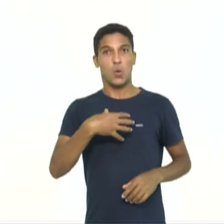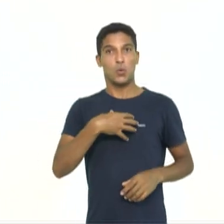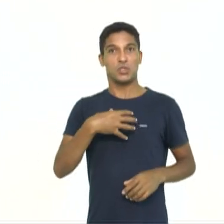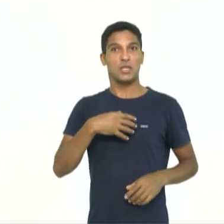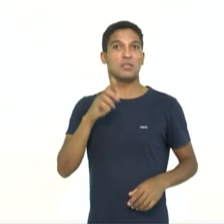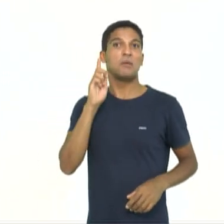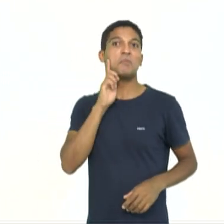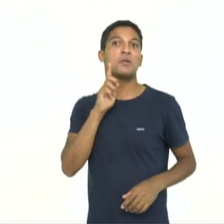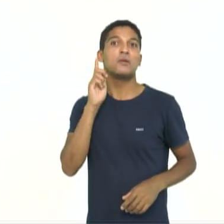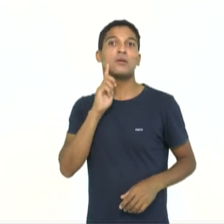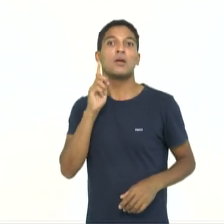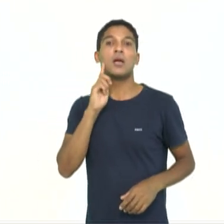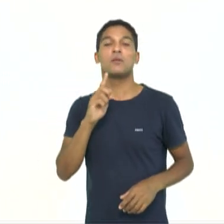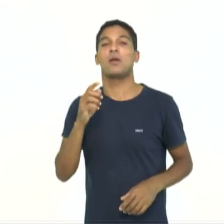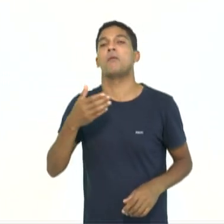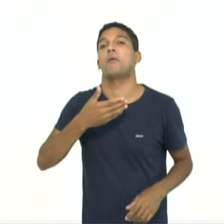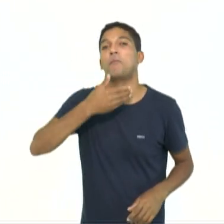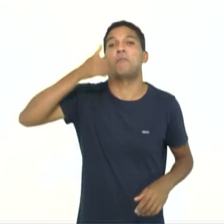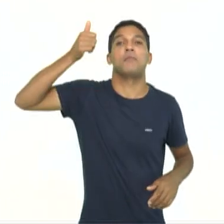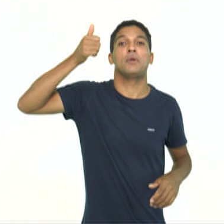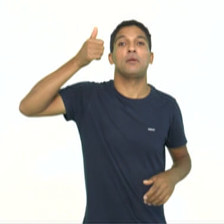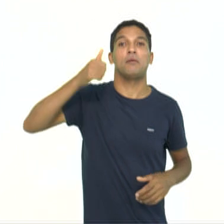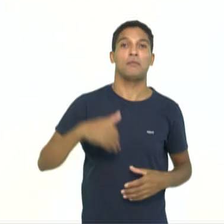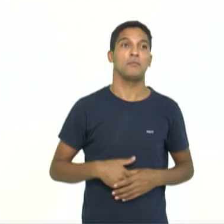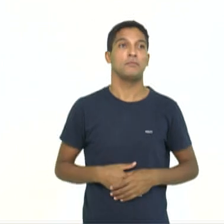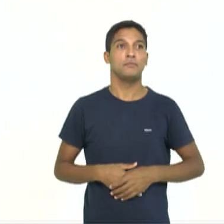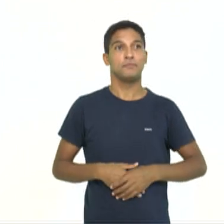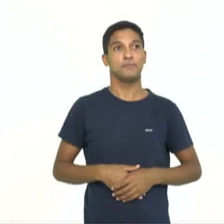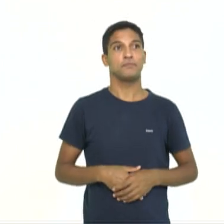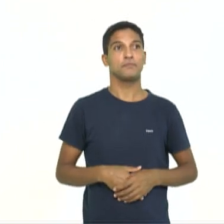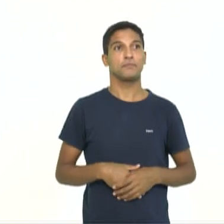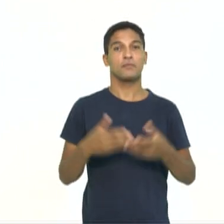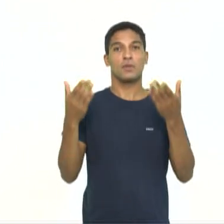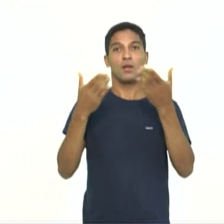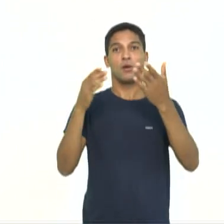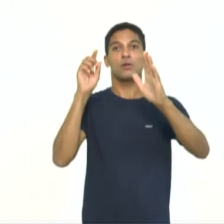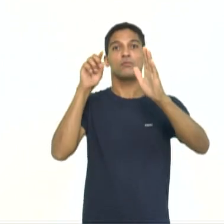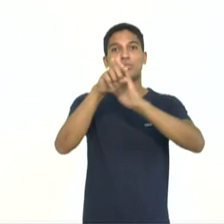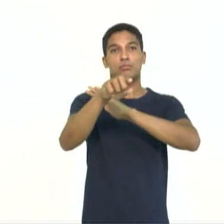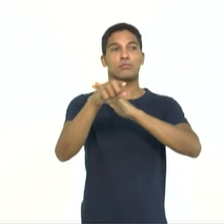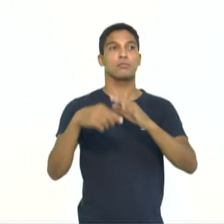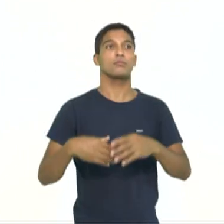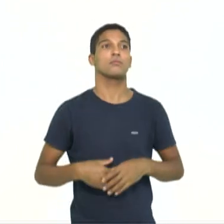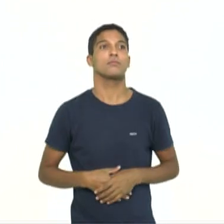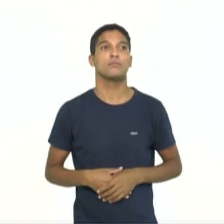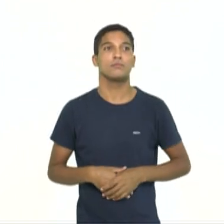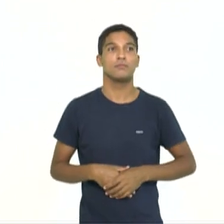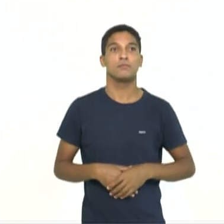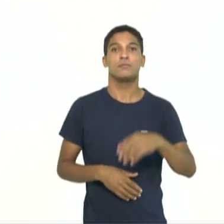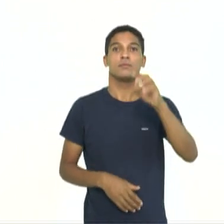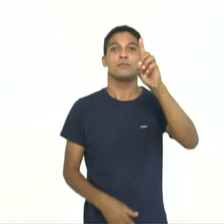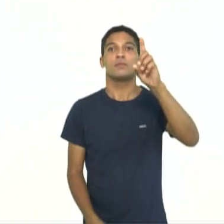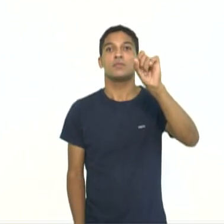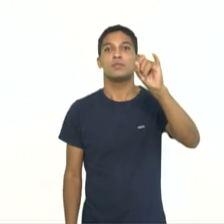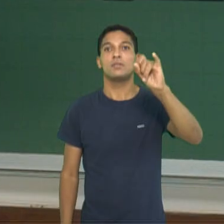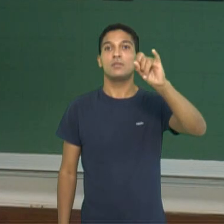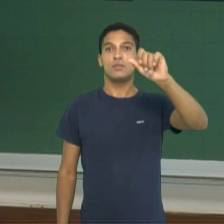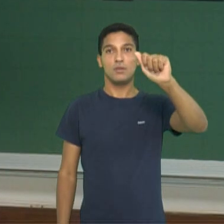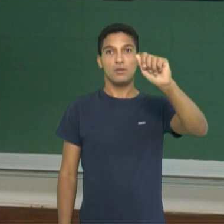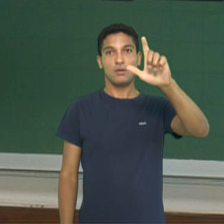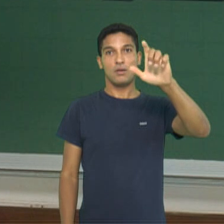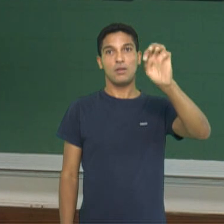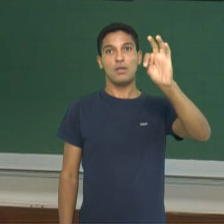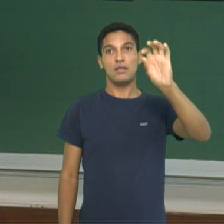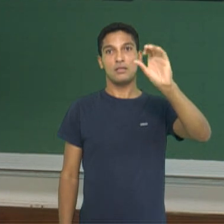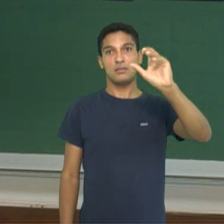Agora, um pequeno exercício. A dialética negativa, proposta por Adorno no livro homônimo, ou seja, no livro de